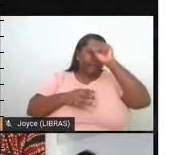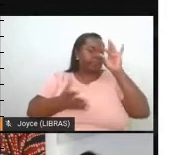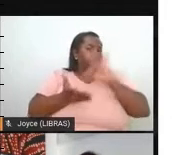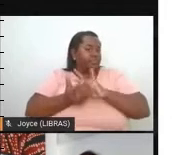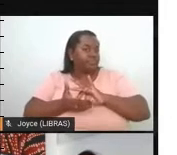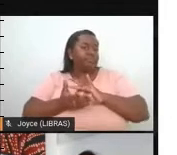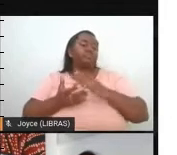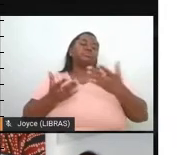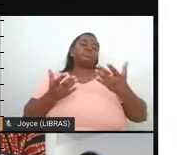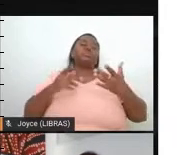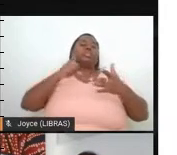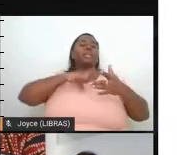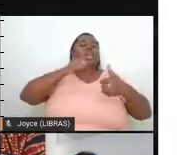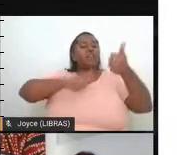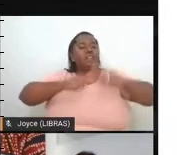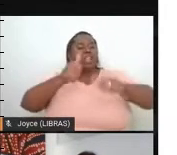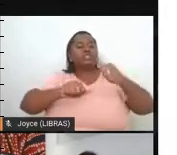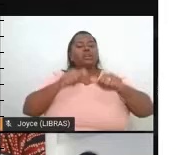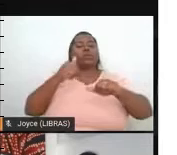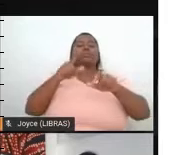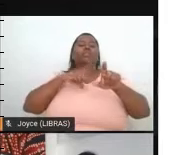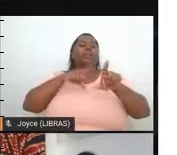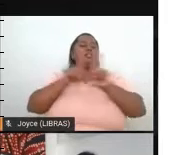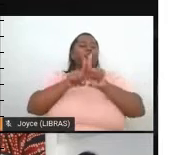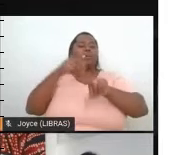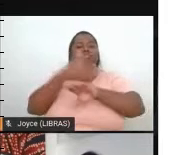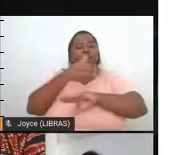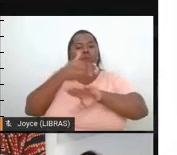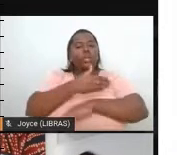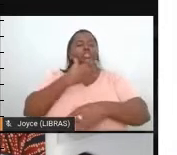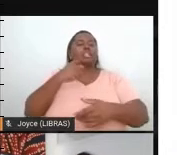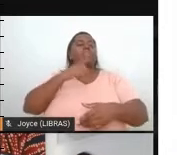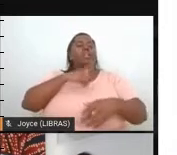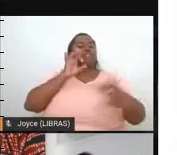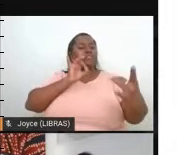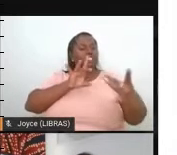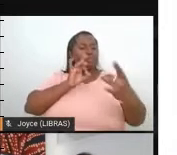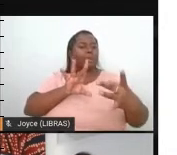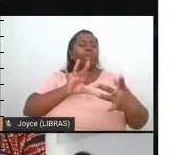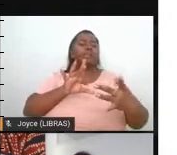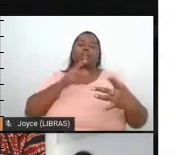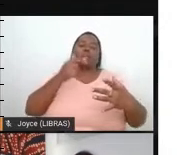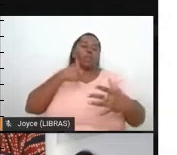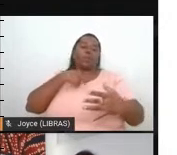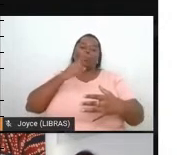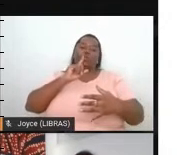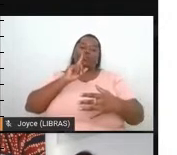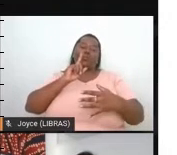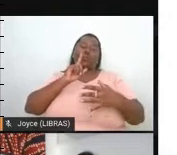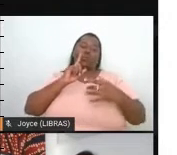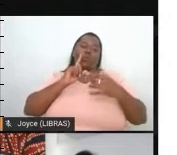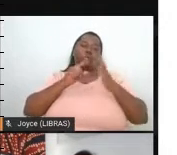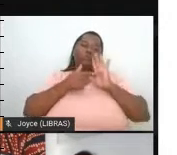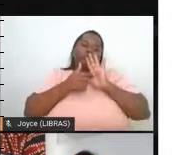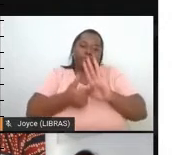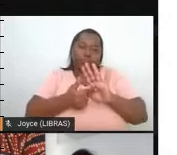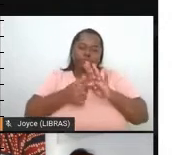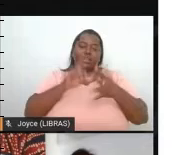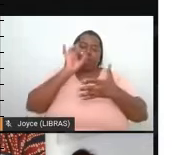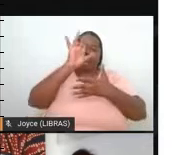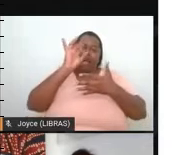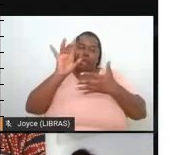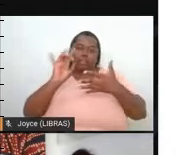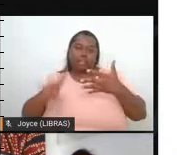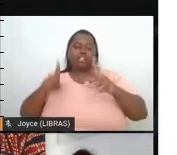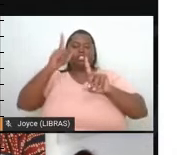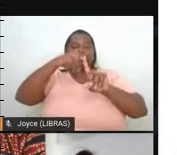acertar, para avaliação, para frequência e para o feedback. Então, não vou entrar nesse âmago dos tipos de